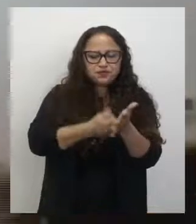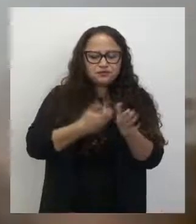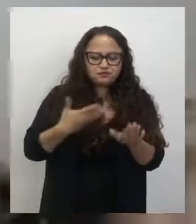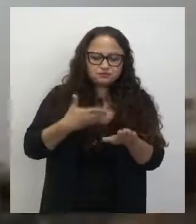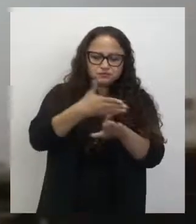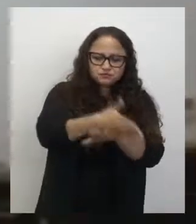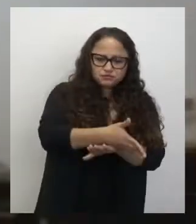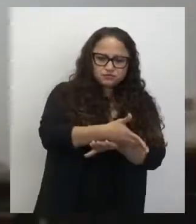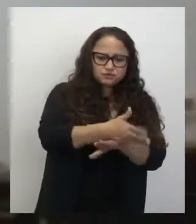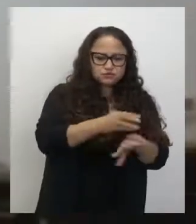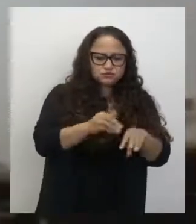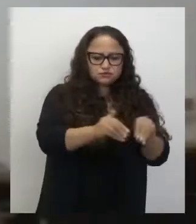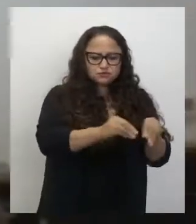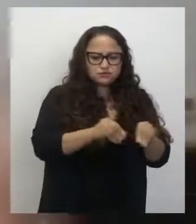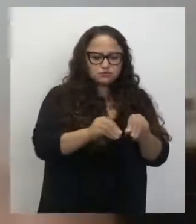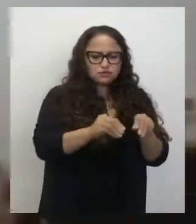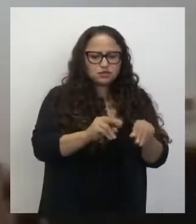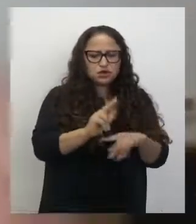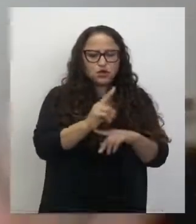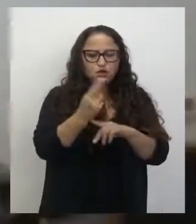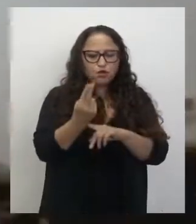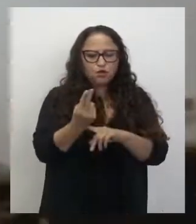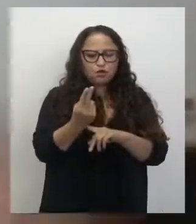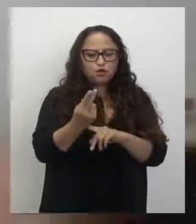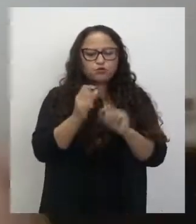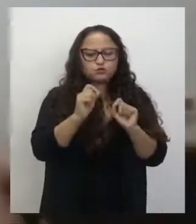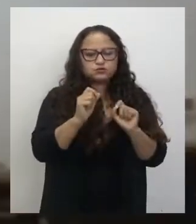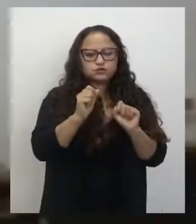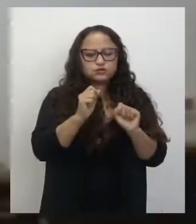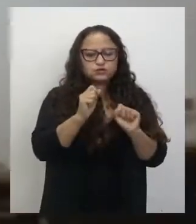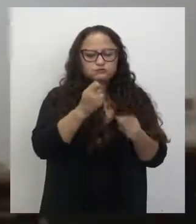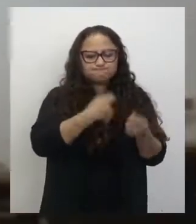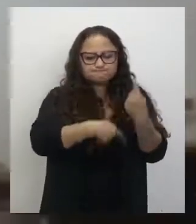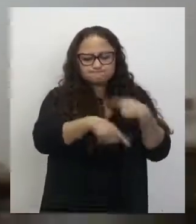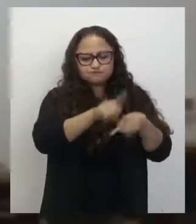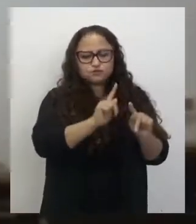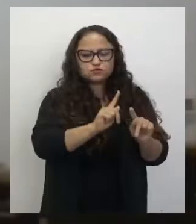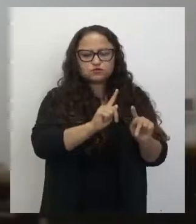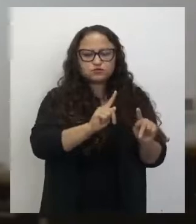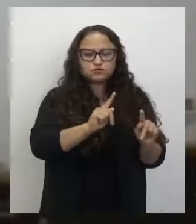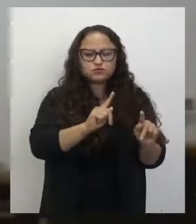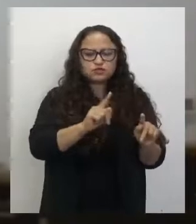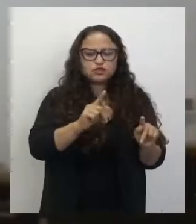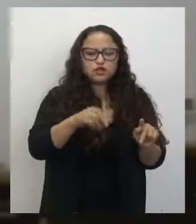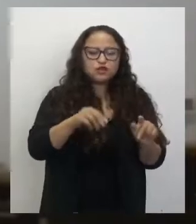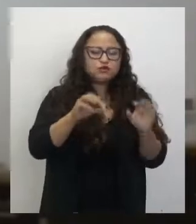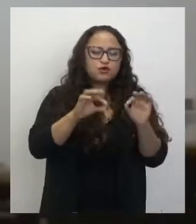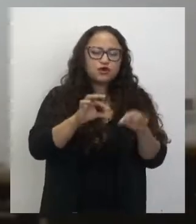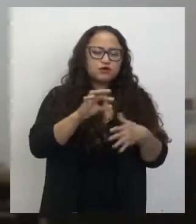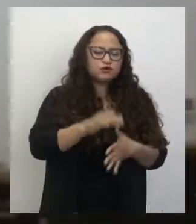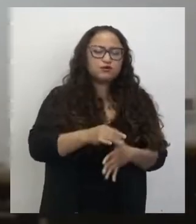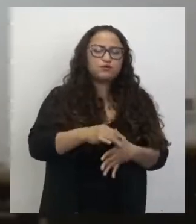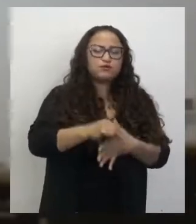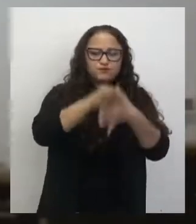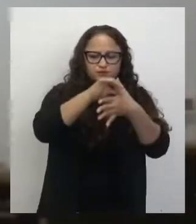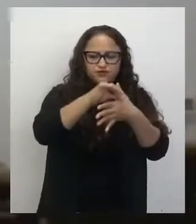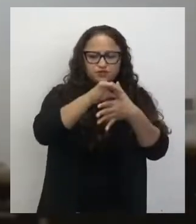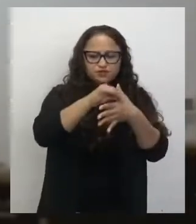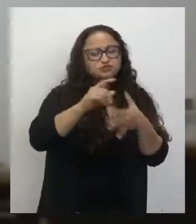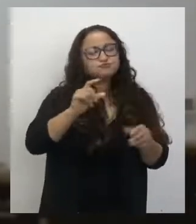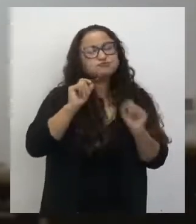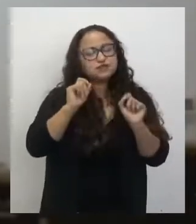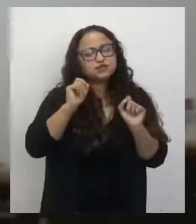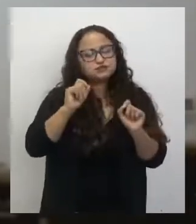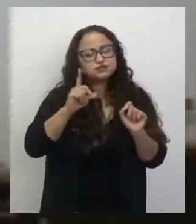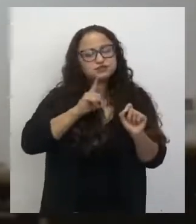acesso à terra ou à sua condição de existência ainda seja o quê? Não seja um privilégio. Ou seja, ela esbarra